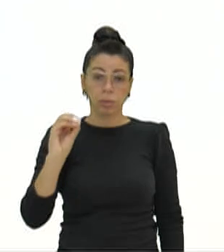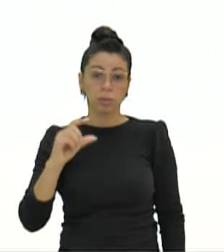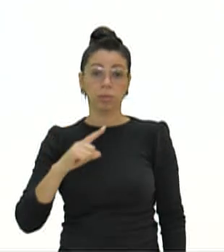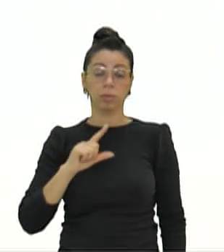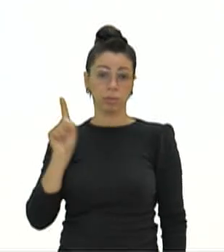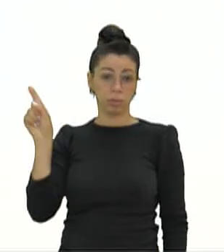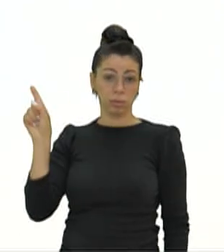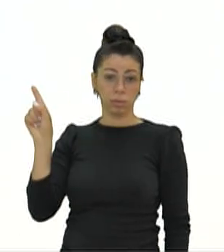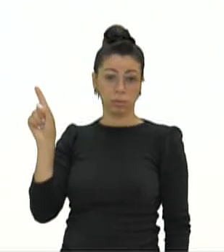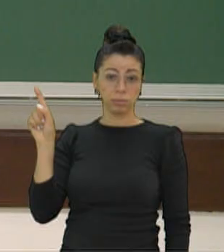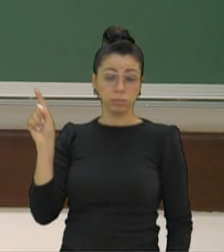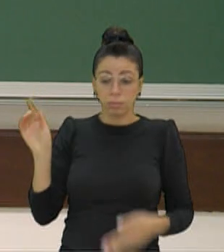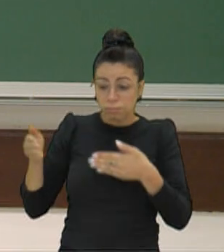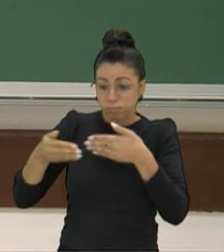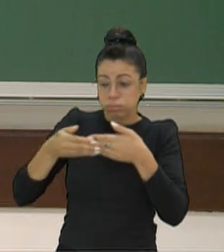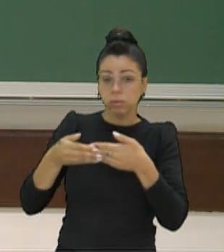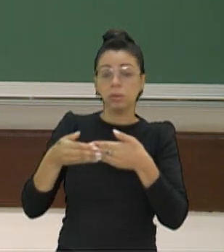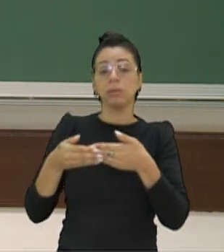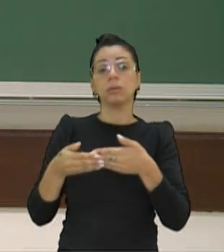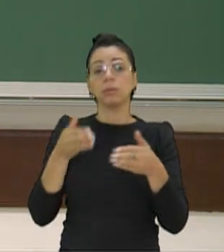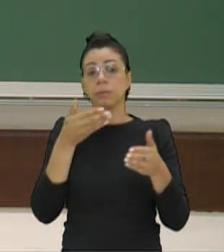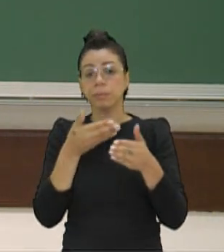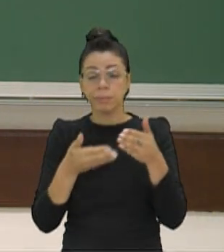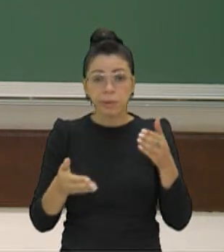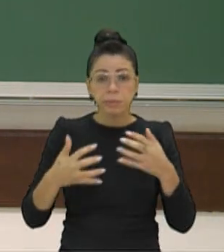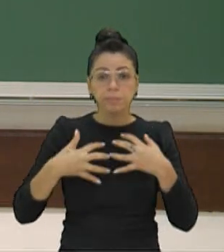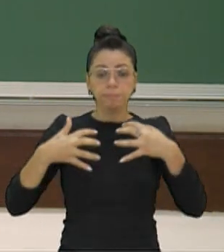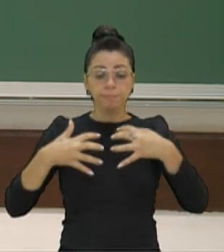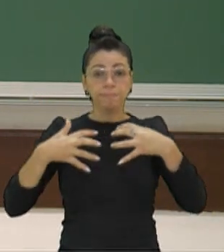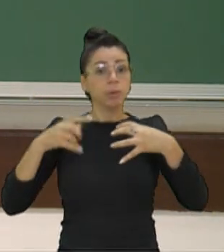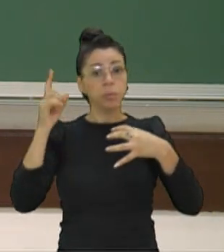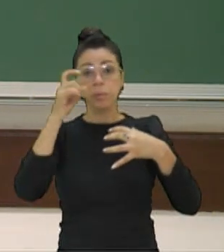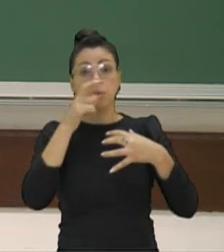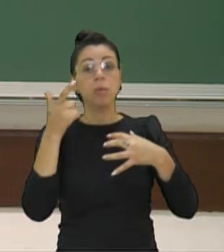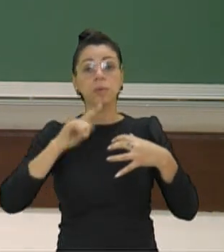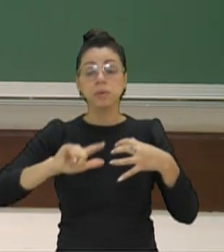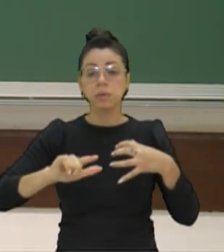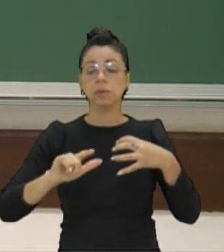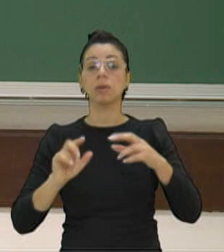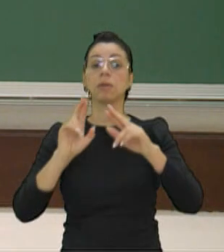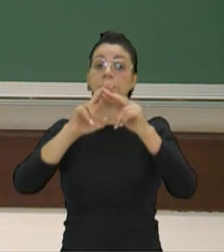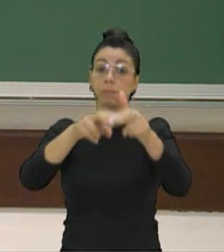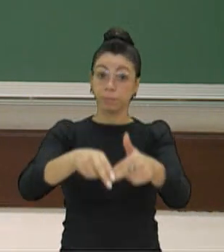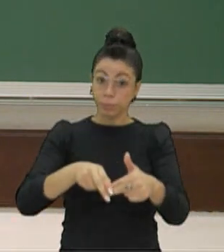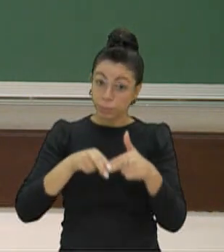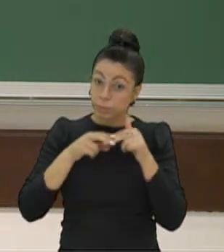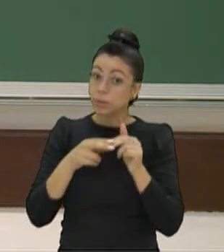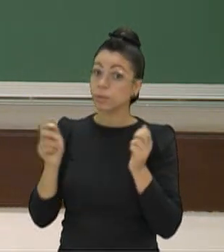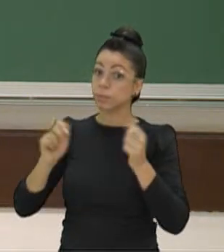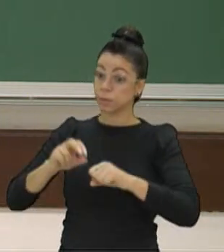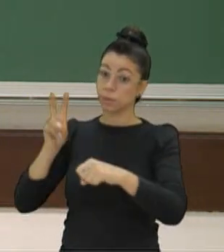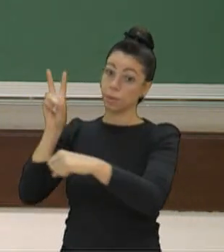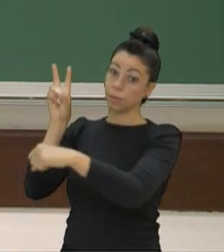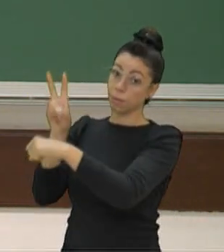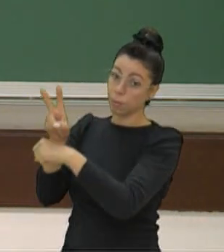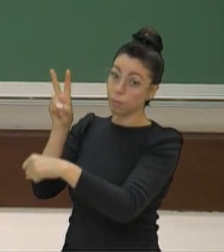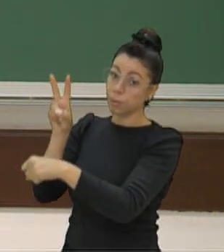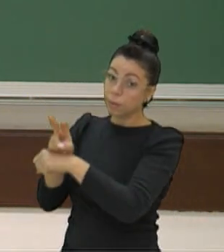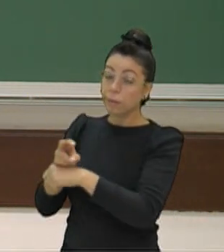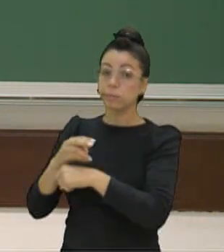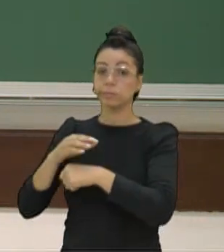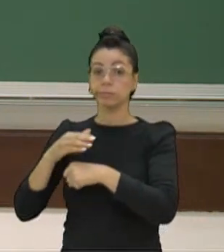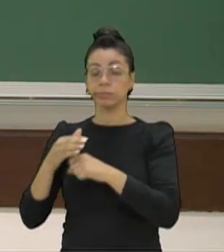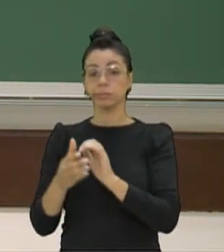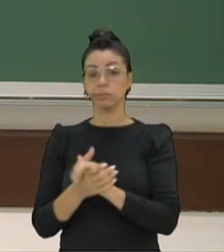vai fazer com que a pessoa perca a sua capacidade respiratória. Por isso que é tão essencial tratar essa doença, acompanhar